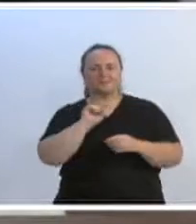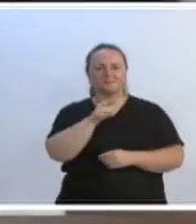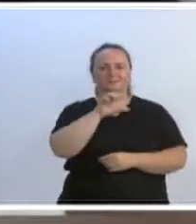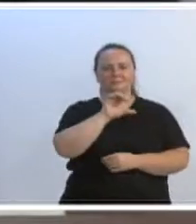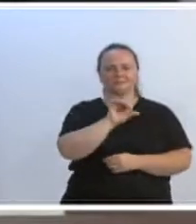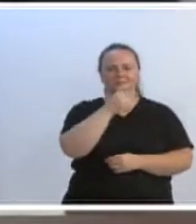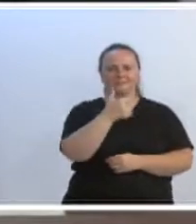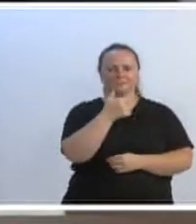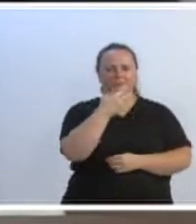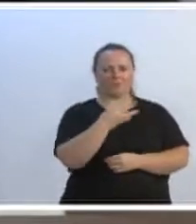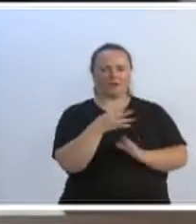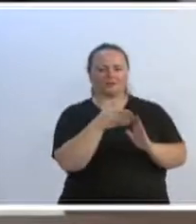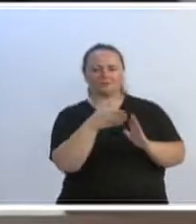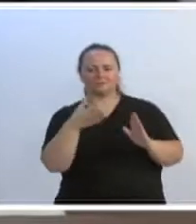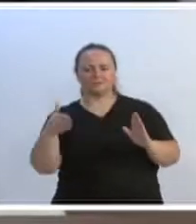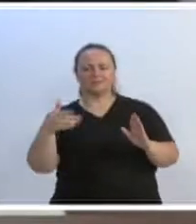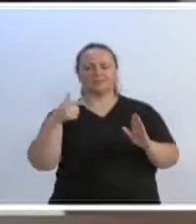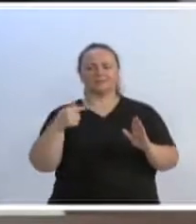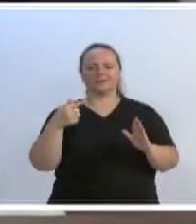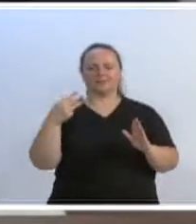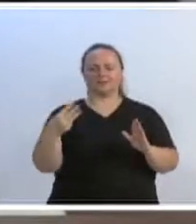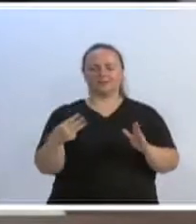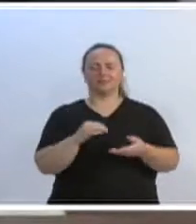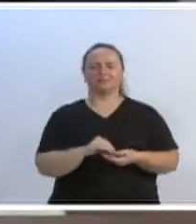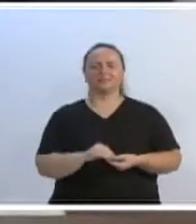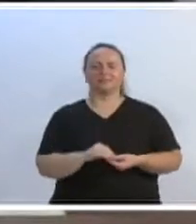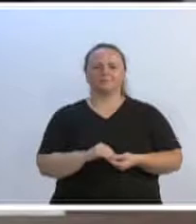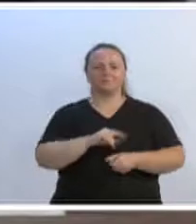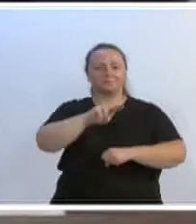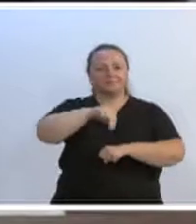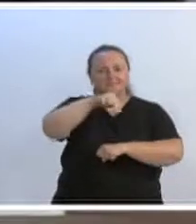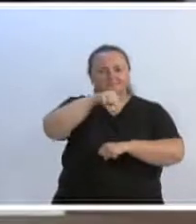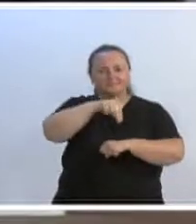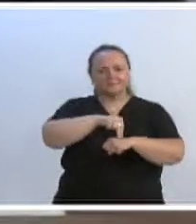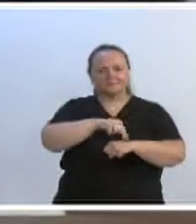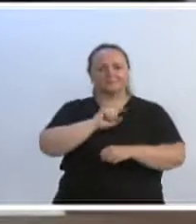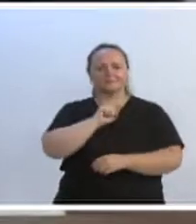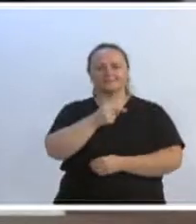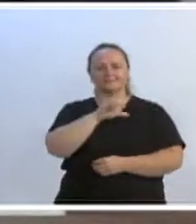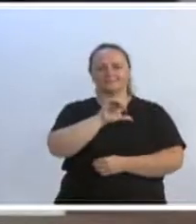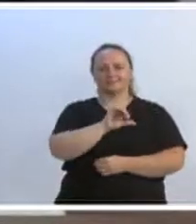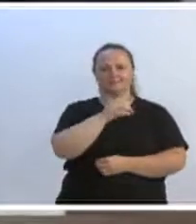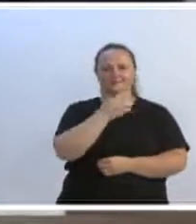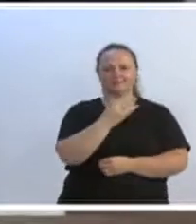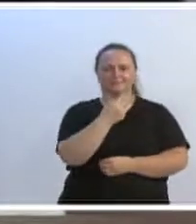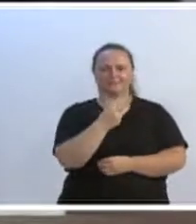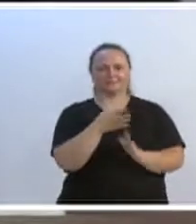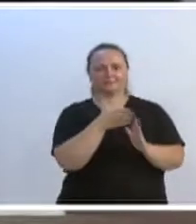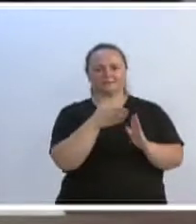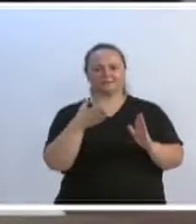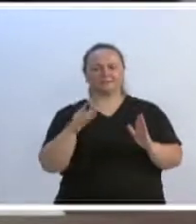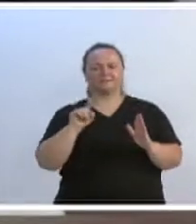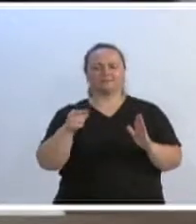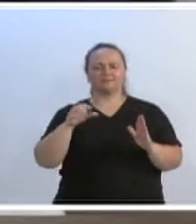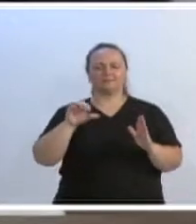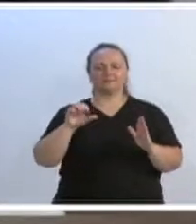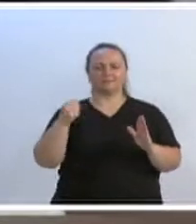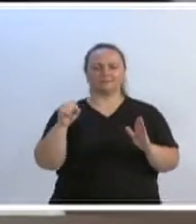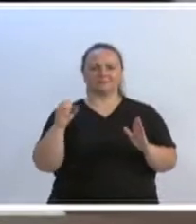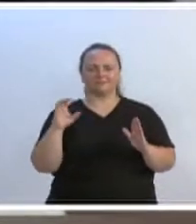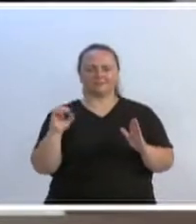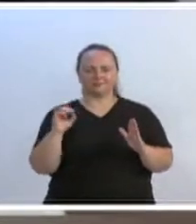Fundação Cultural de Blumenau, e o Governo do Estado de Santa Catarina, por meio da Fundação Catarinense de Cultura, assinam